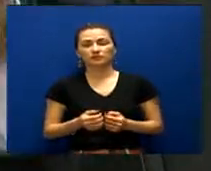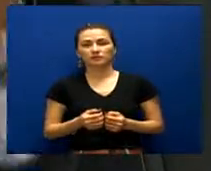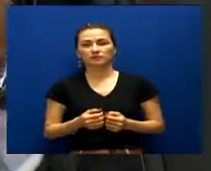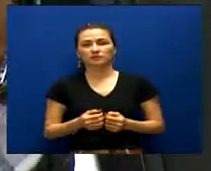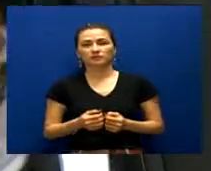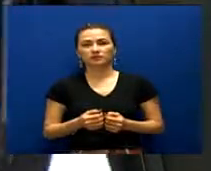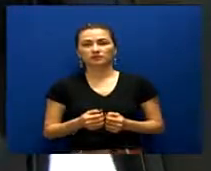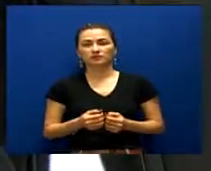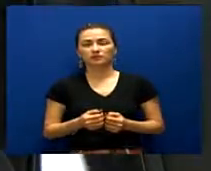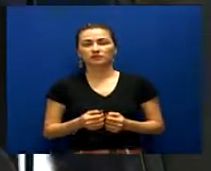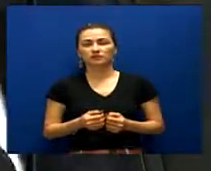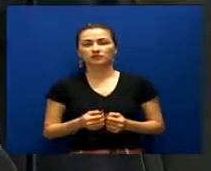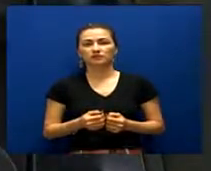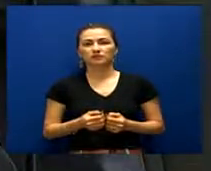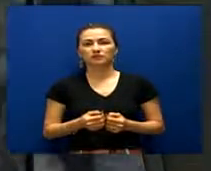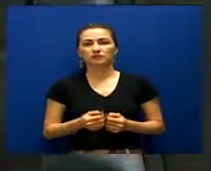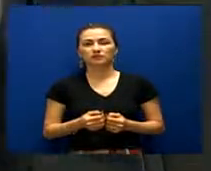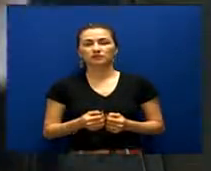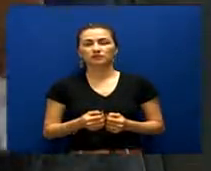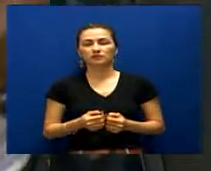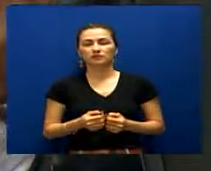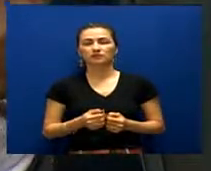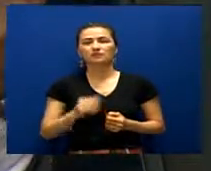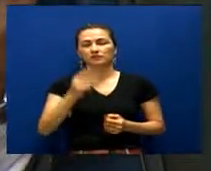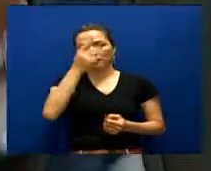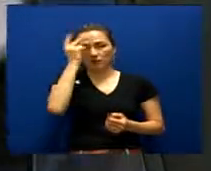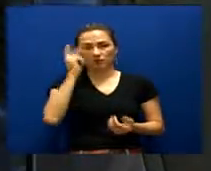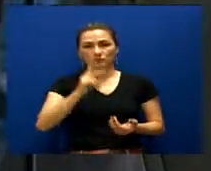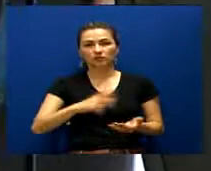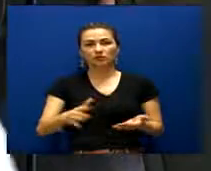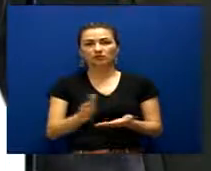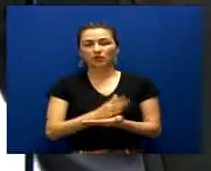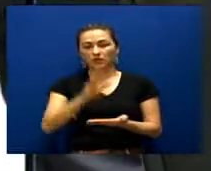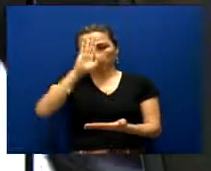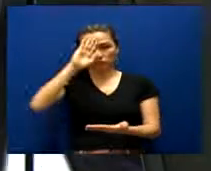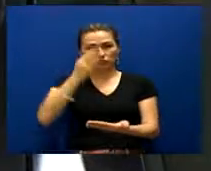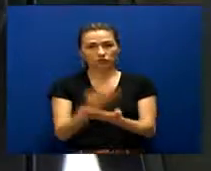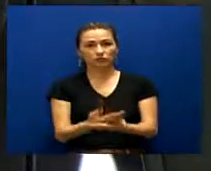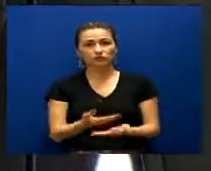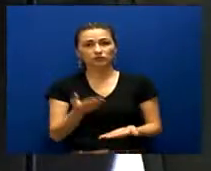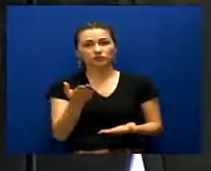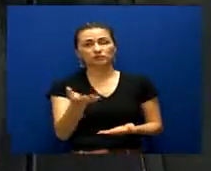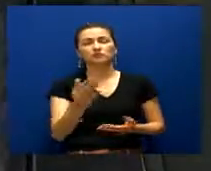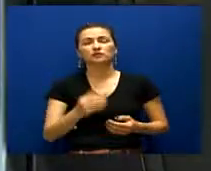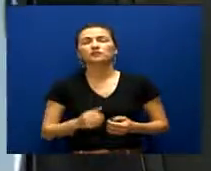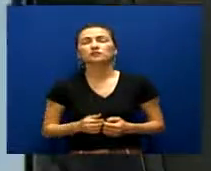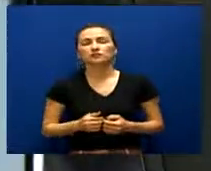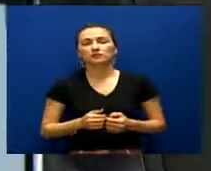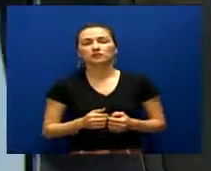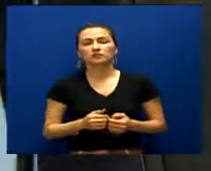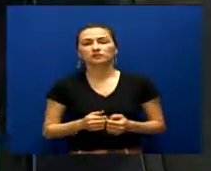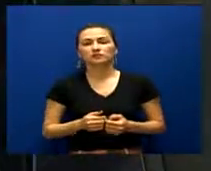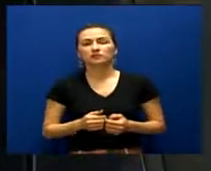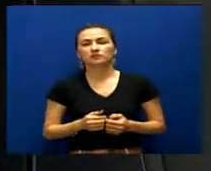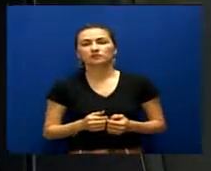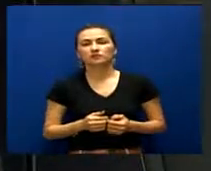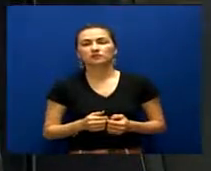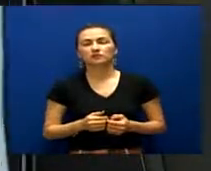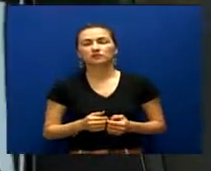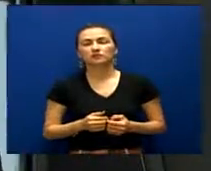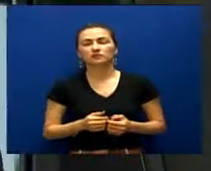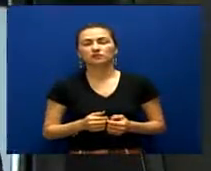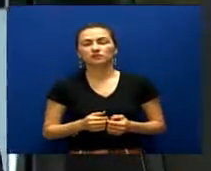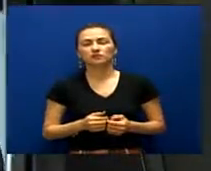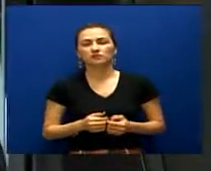pessoas que tinham a nossa confiança, e acho que tinha do senhor também como pároco, como administrador